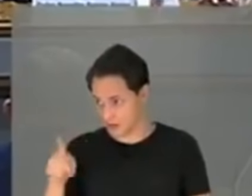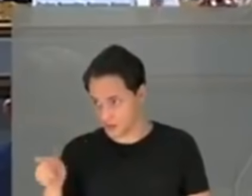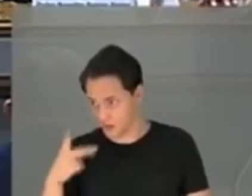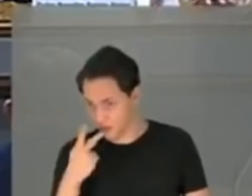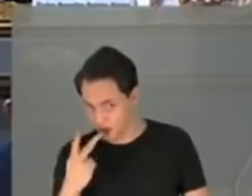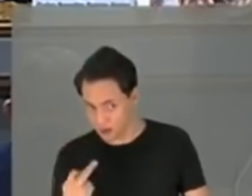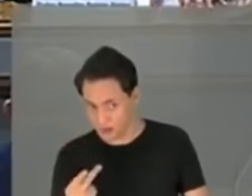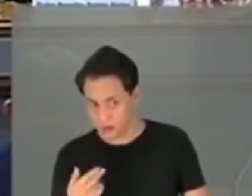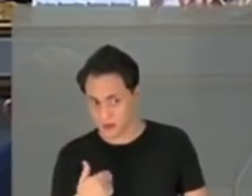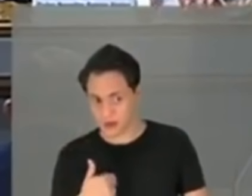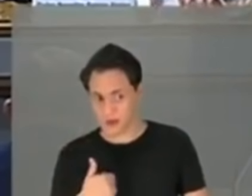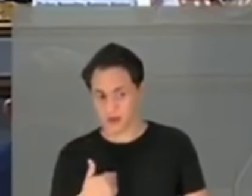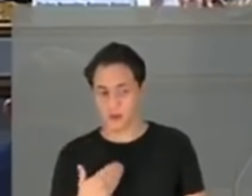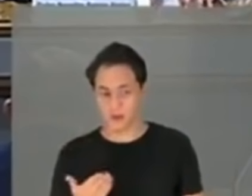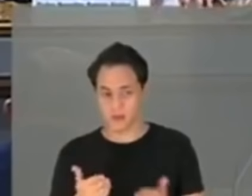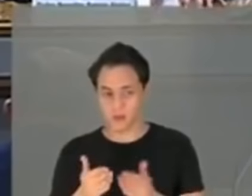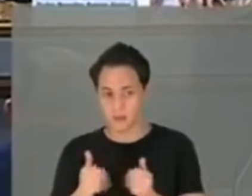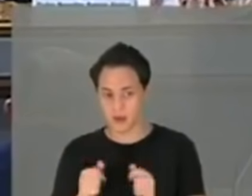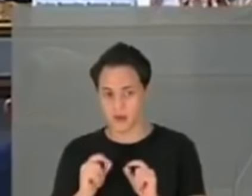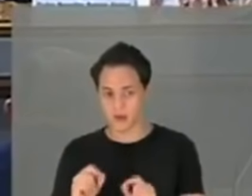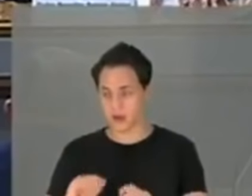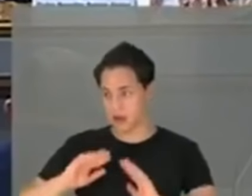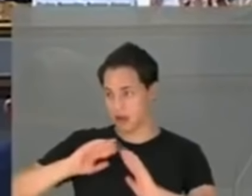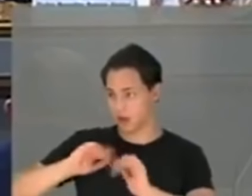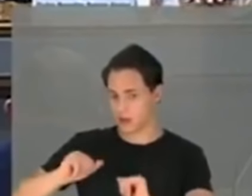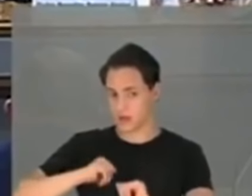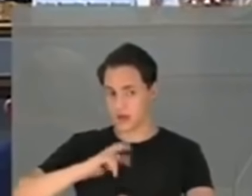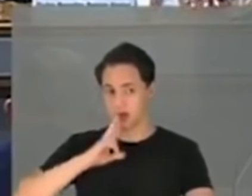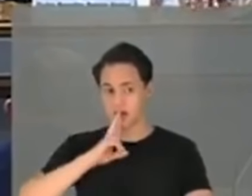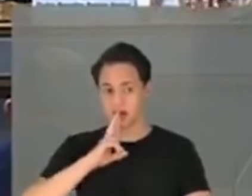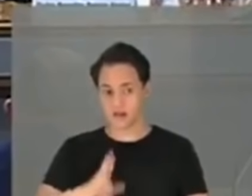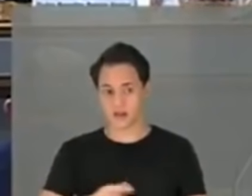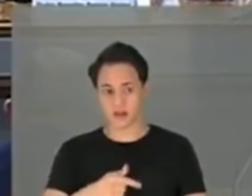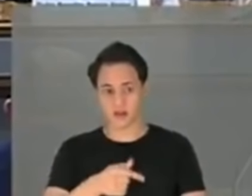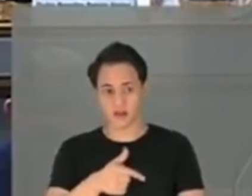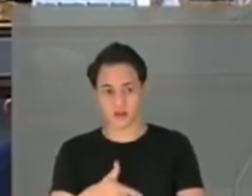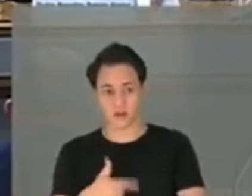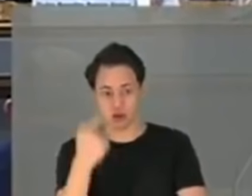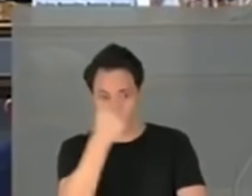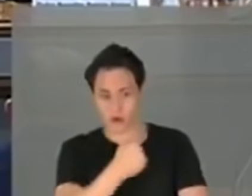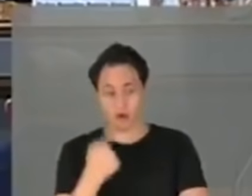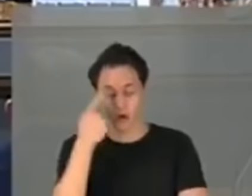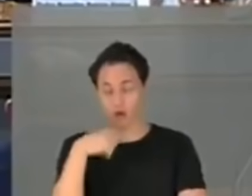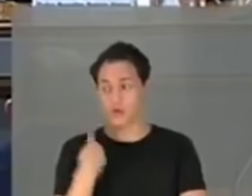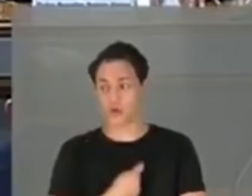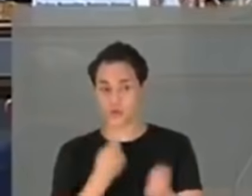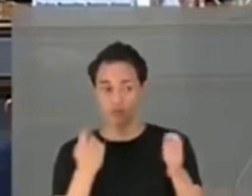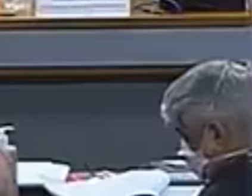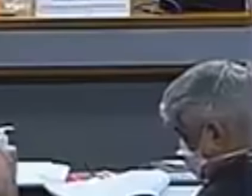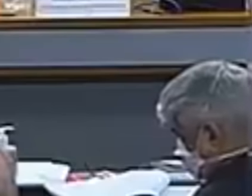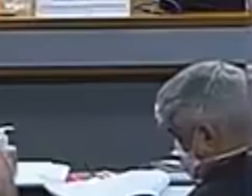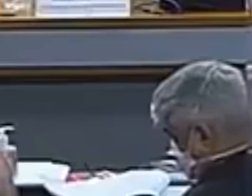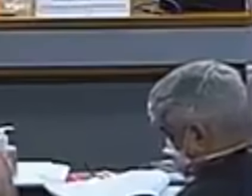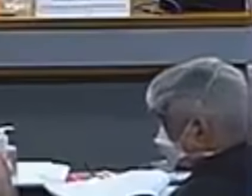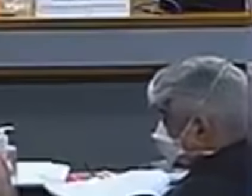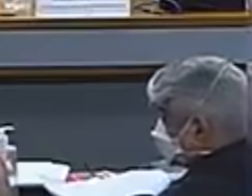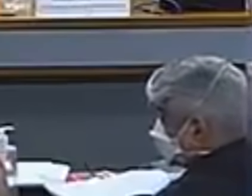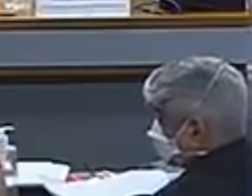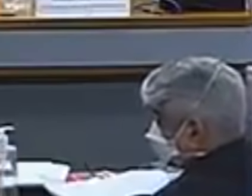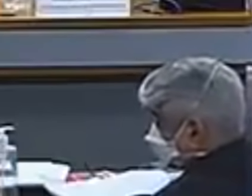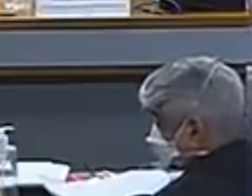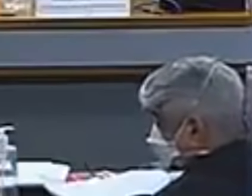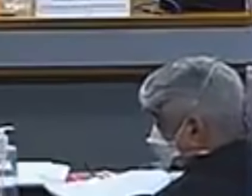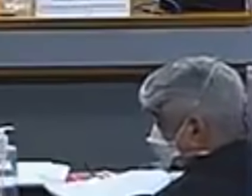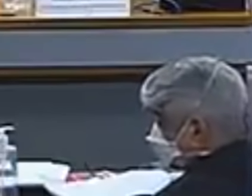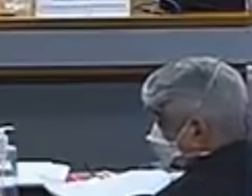eu peço que um requerimento para uma resposta em 72 horas, para que possamos avaliar caso a caso. Um representante